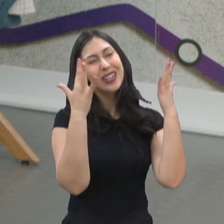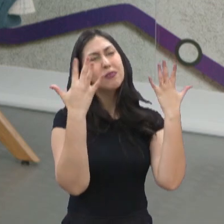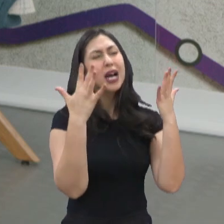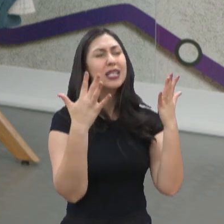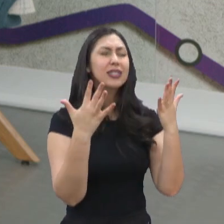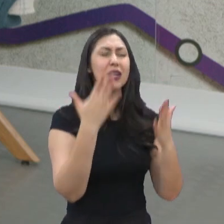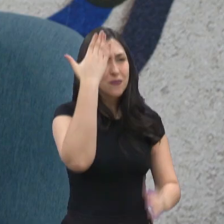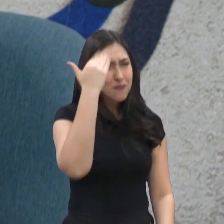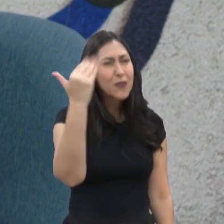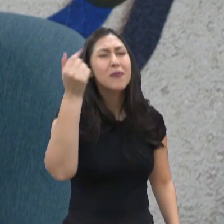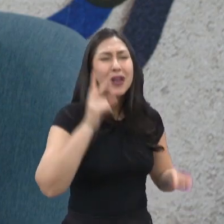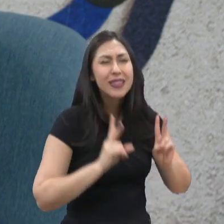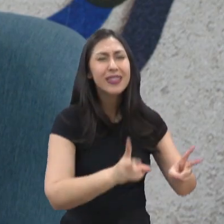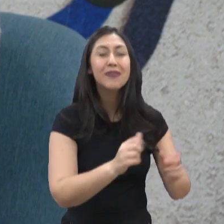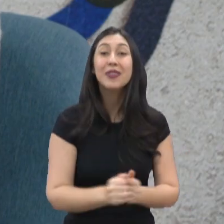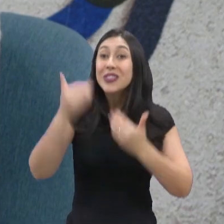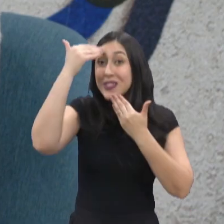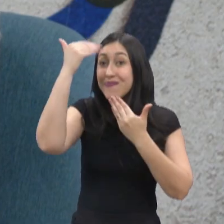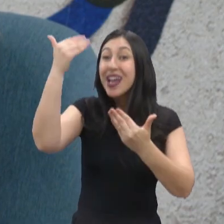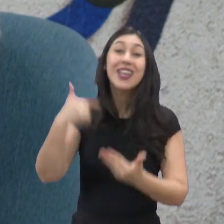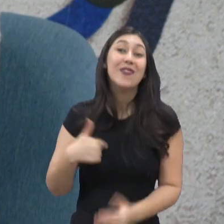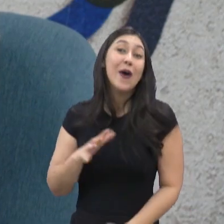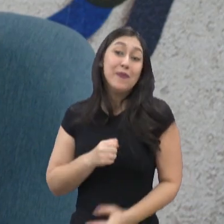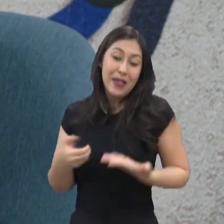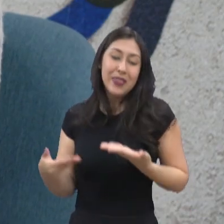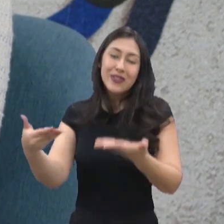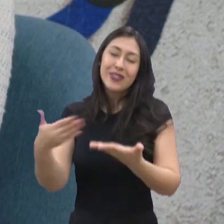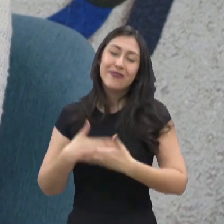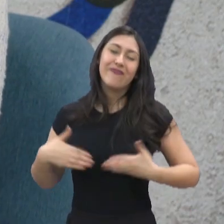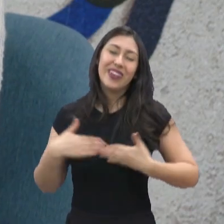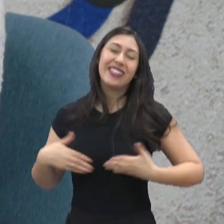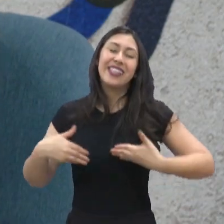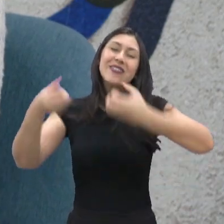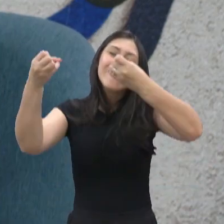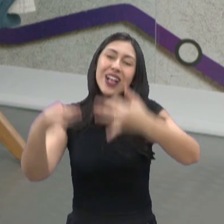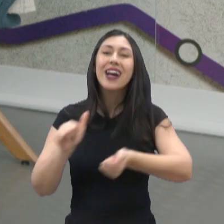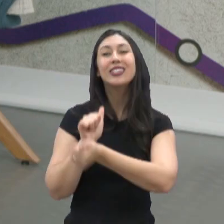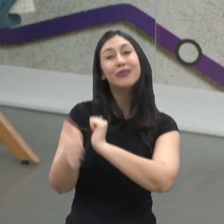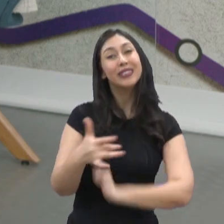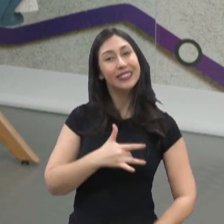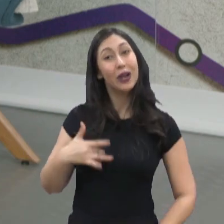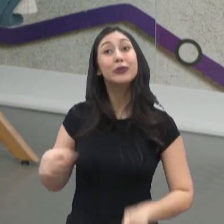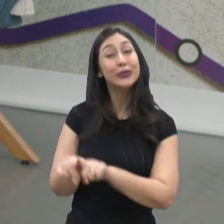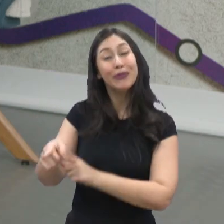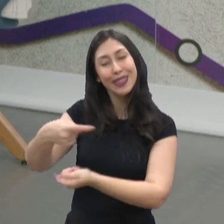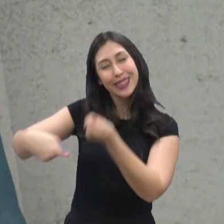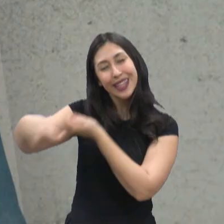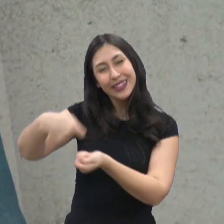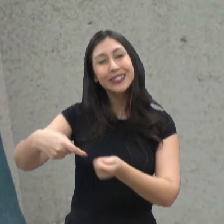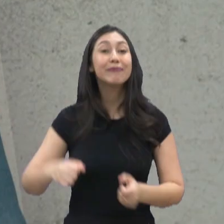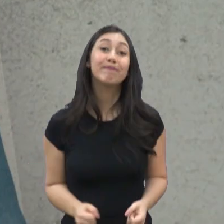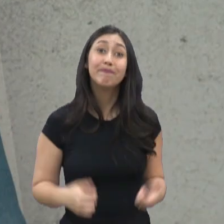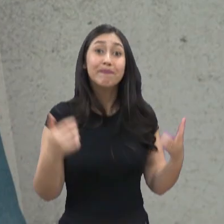vocês. Sucesso sempre. Muito obrigada, Fernanda. Adorei o convite. É um prazer falar um pouquinho aí de esporte, saúde e sobre negócios. Isso aí.